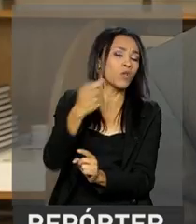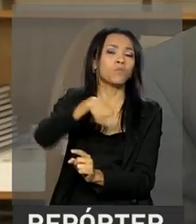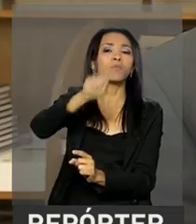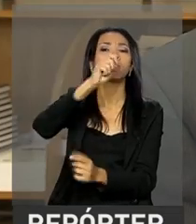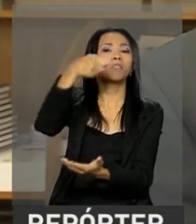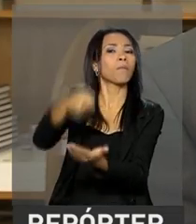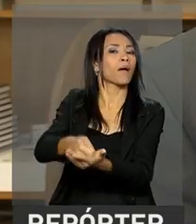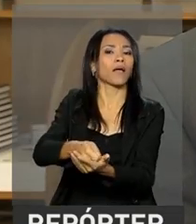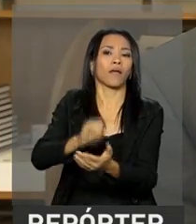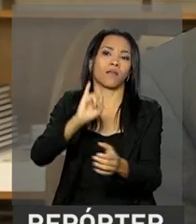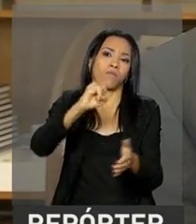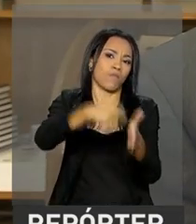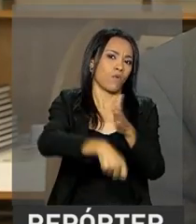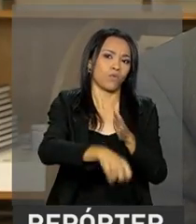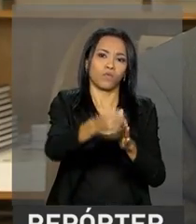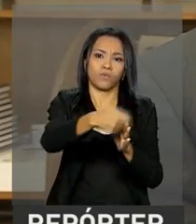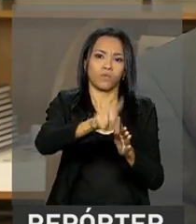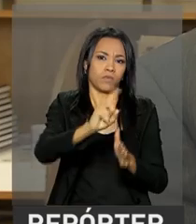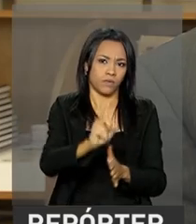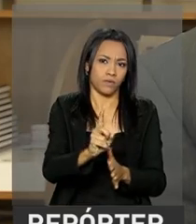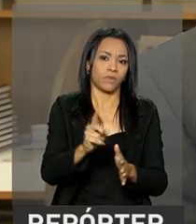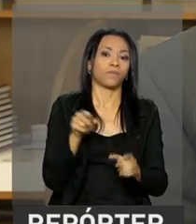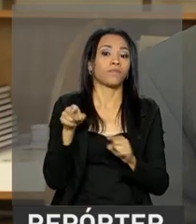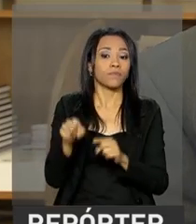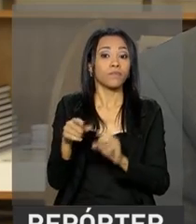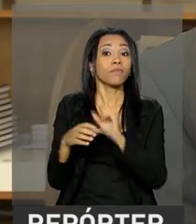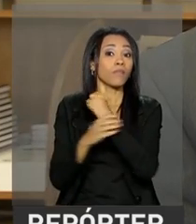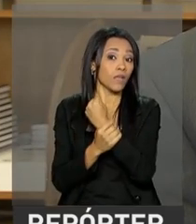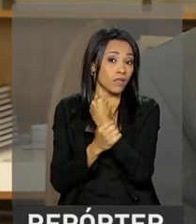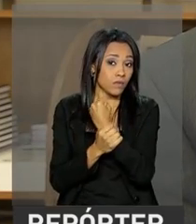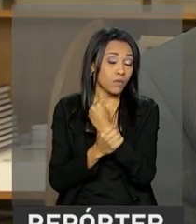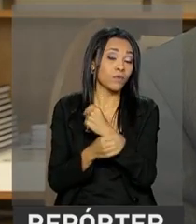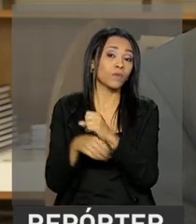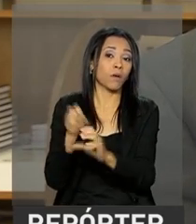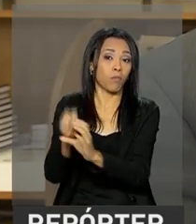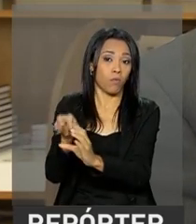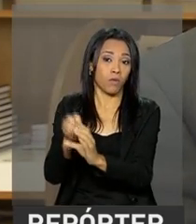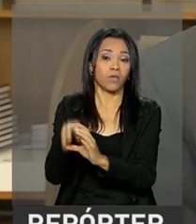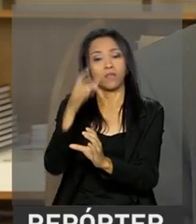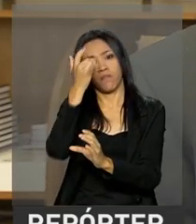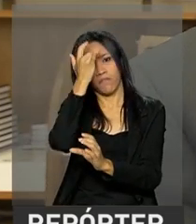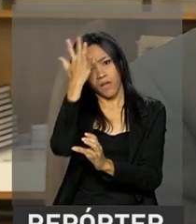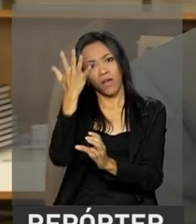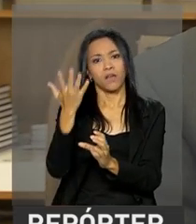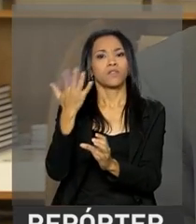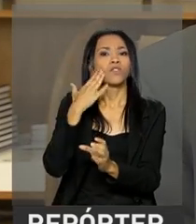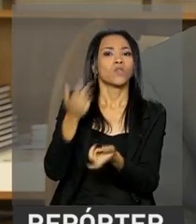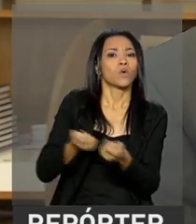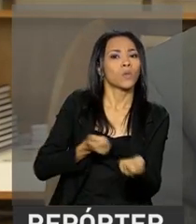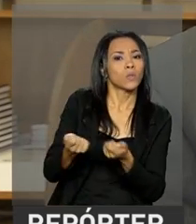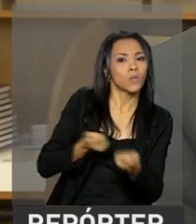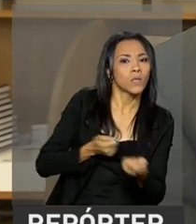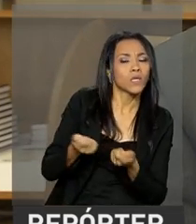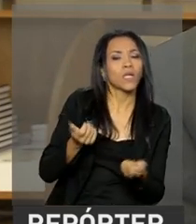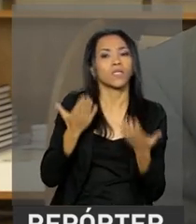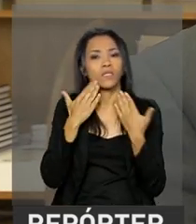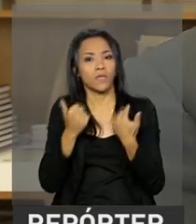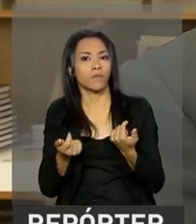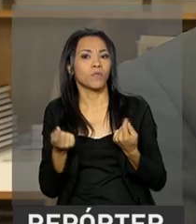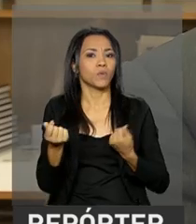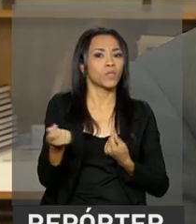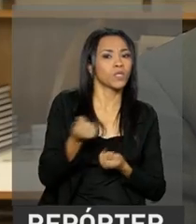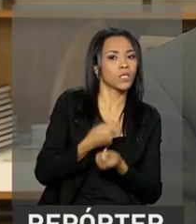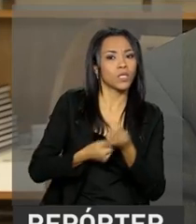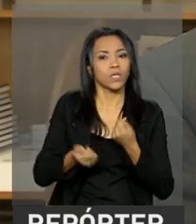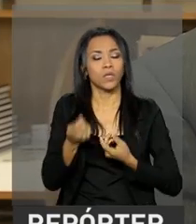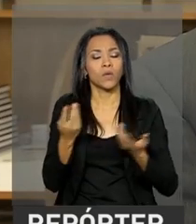a poupança maltina alternativa segura fácil de gerir o recurso de fazer a gestão do recurso a